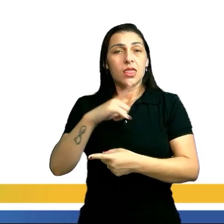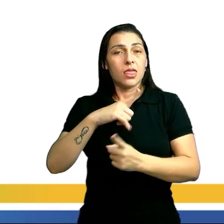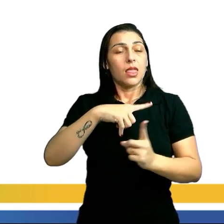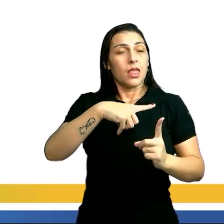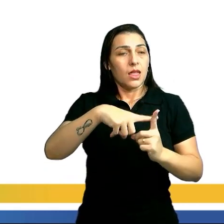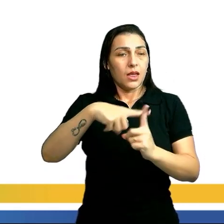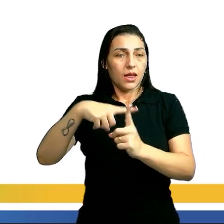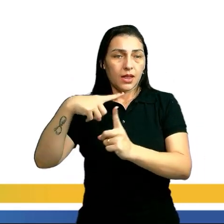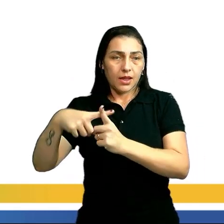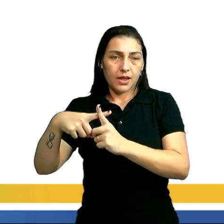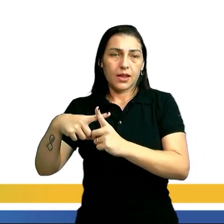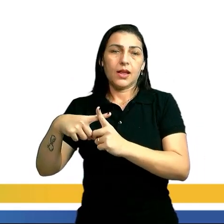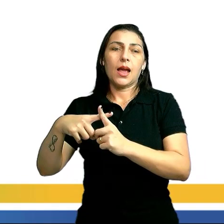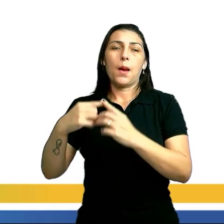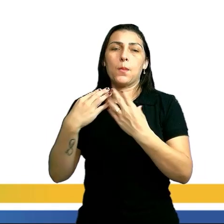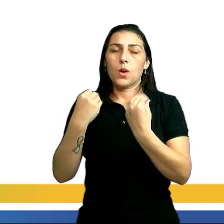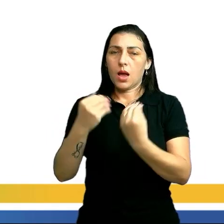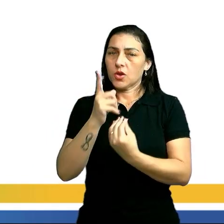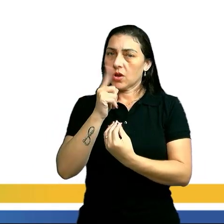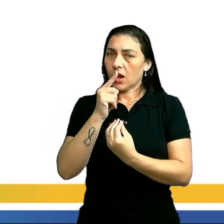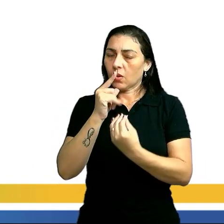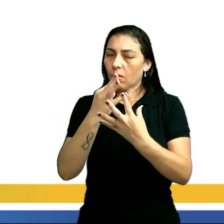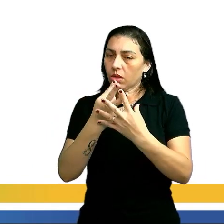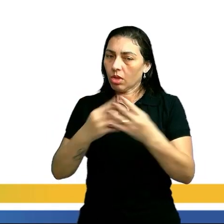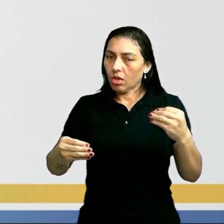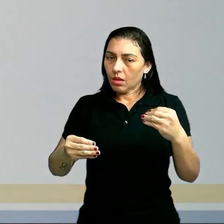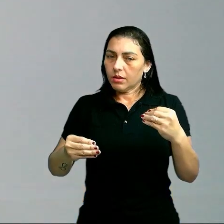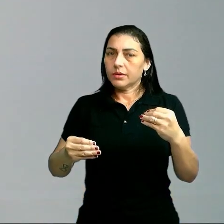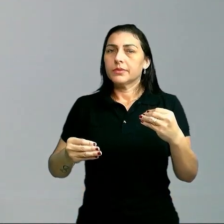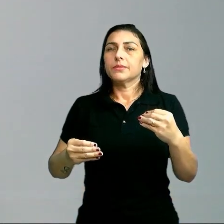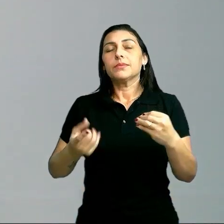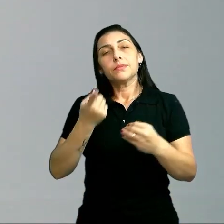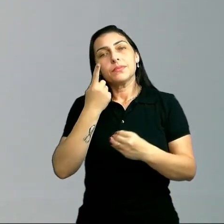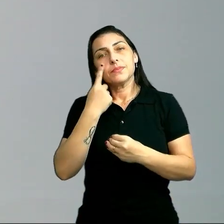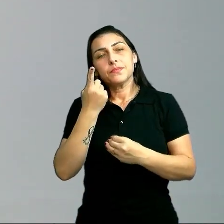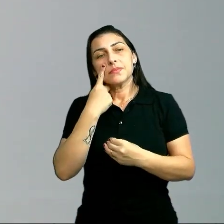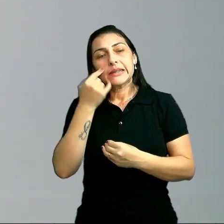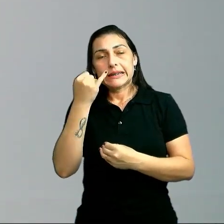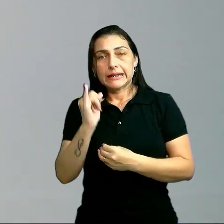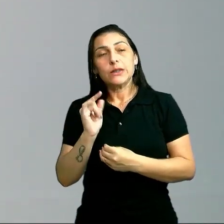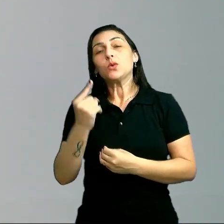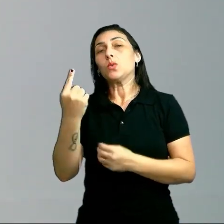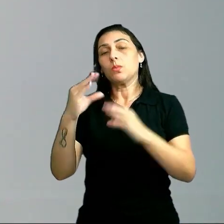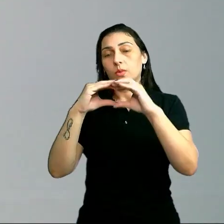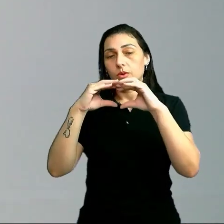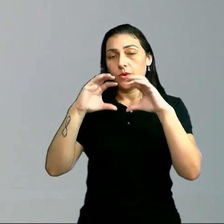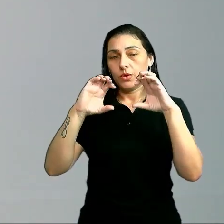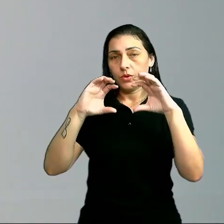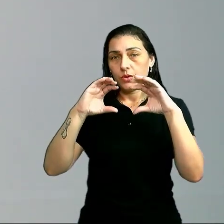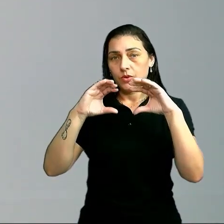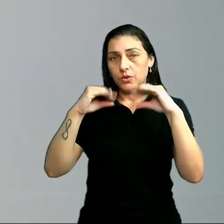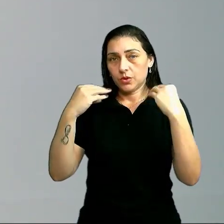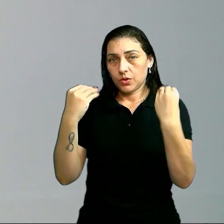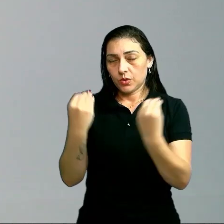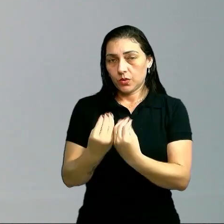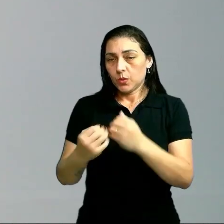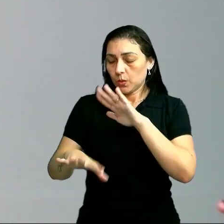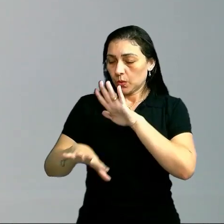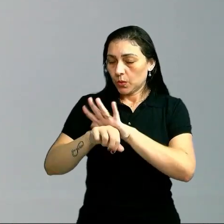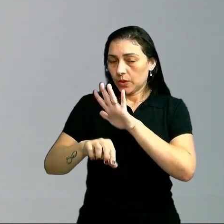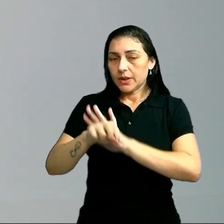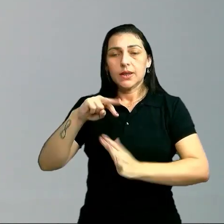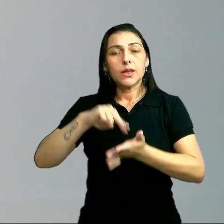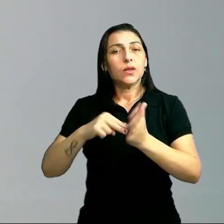uma carga elétrica que repele as moléculas de água. Então vem aqui comigo, se uma estrutura é superabsorvente, então